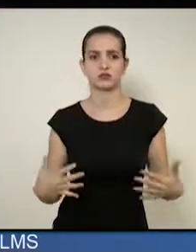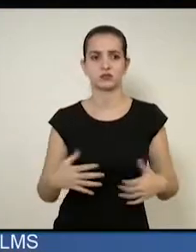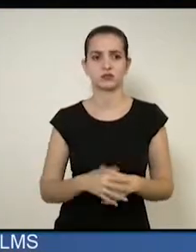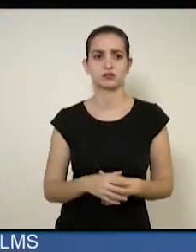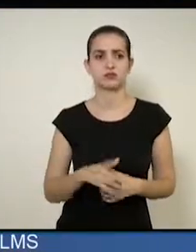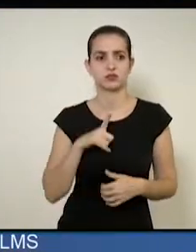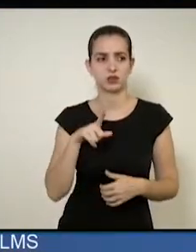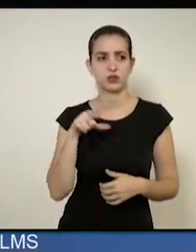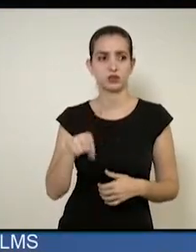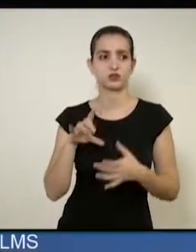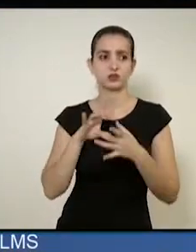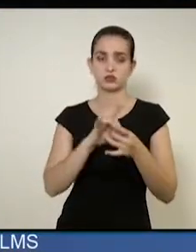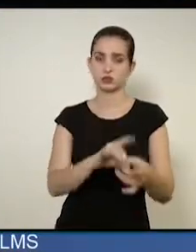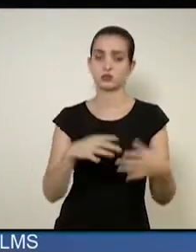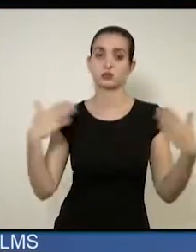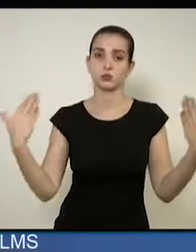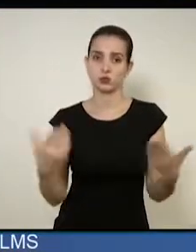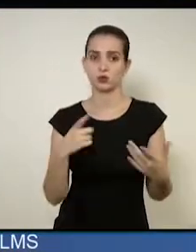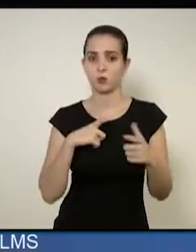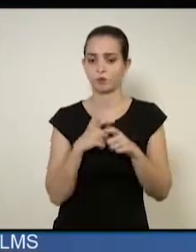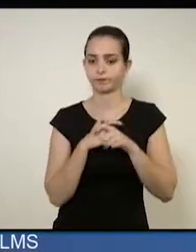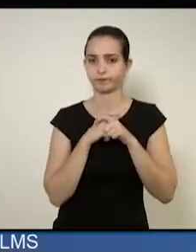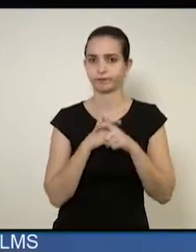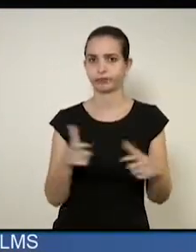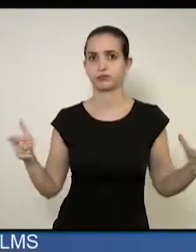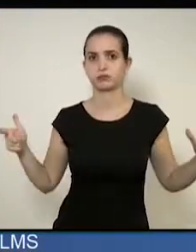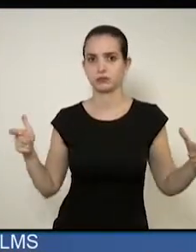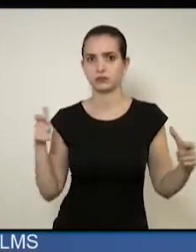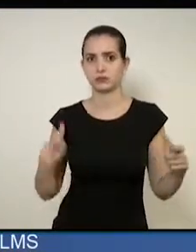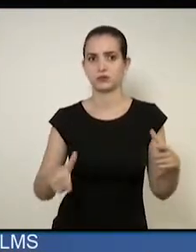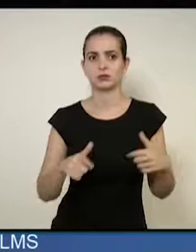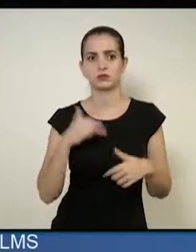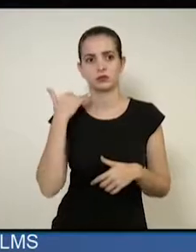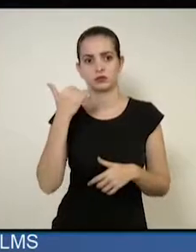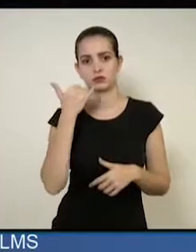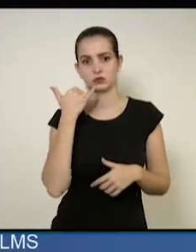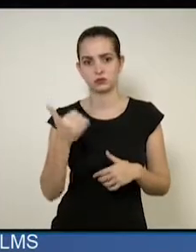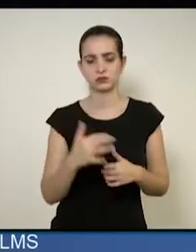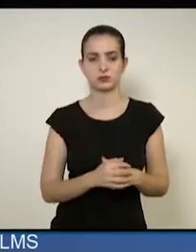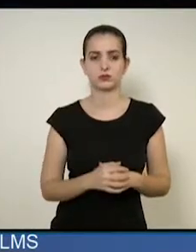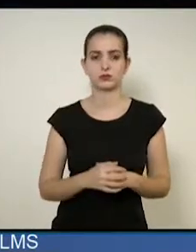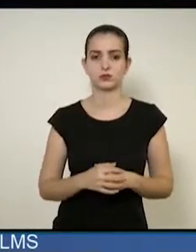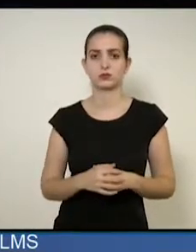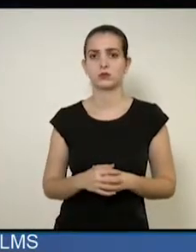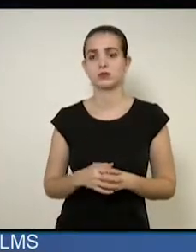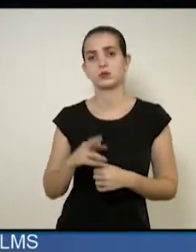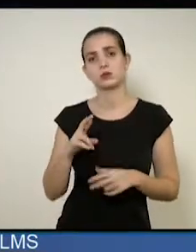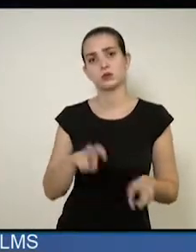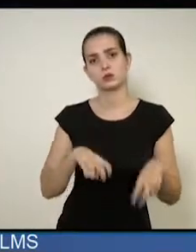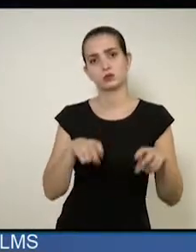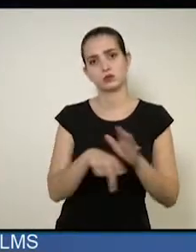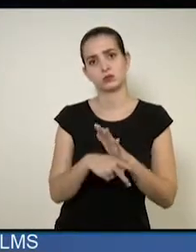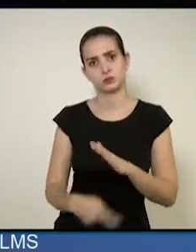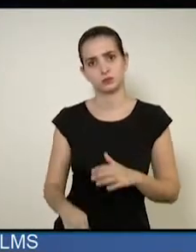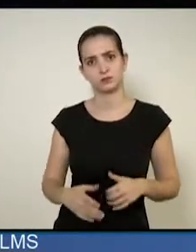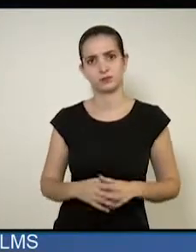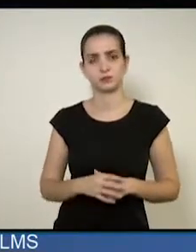essa situação hoje da expansão da telefonia rural, telefonia